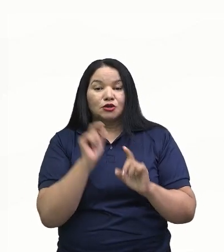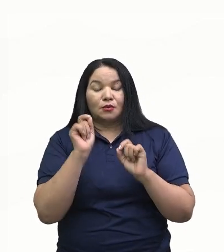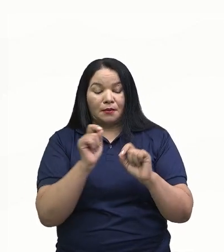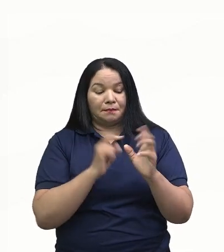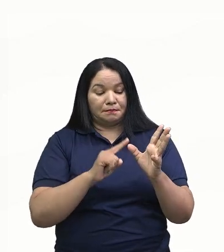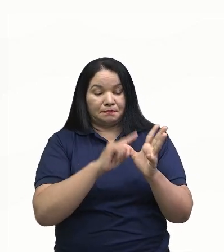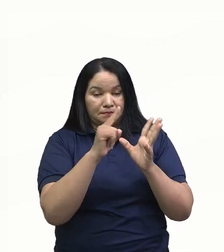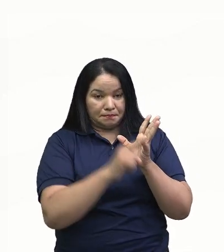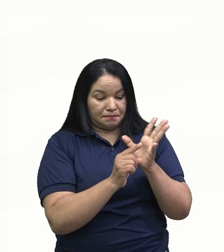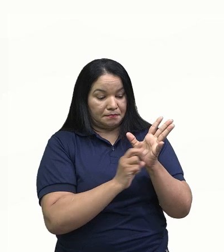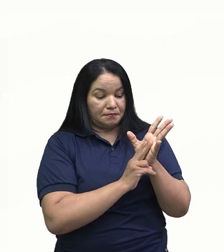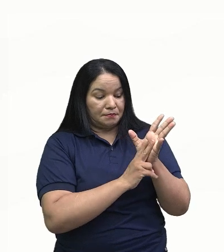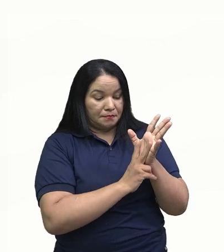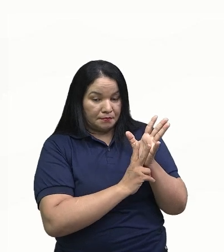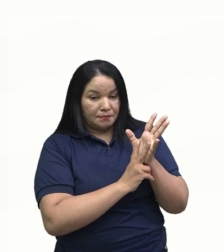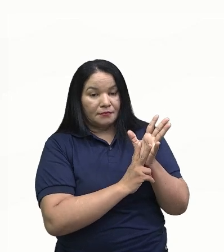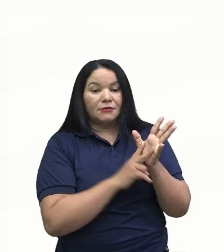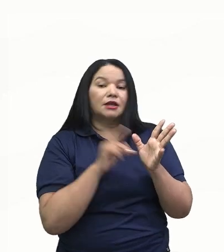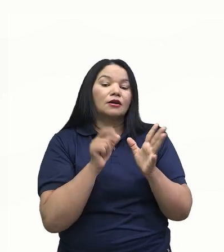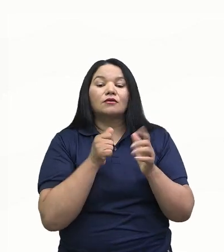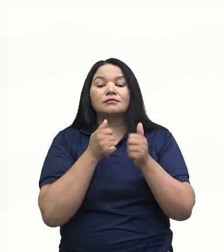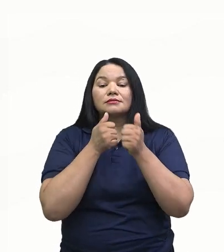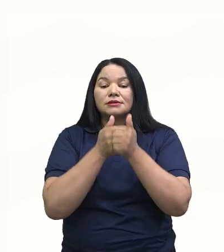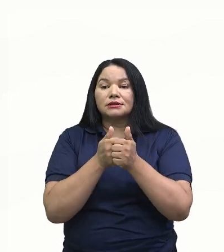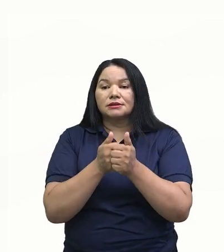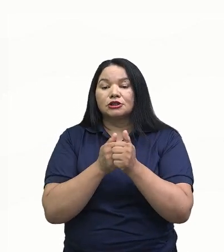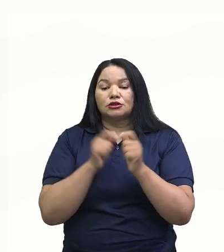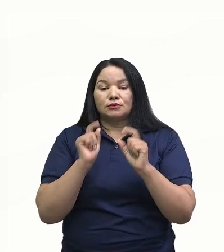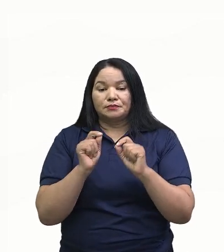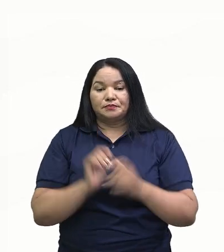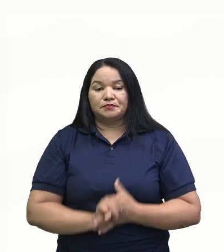hiatos, quando eles são seguidos, por exemplo,